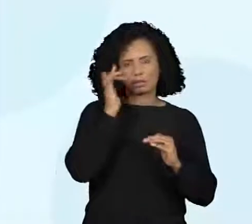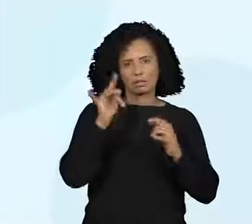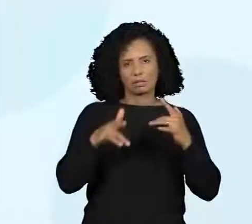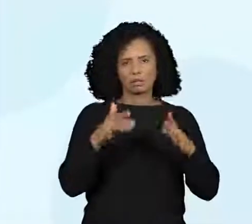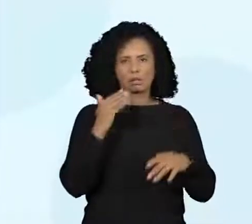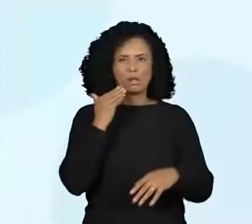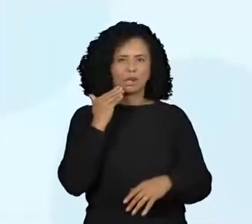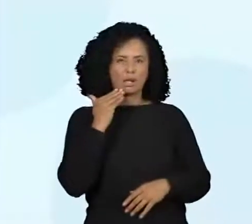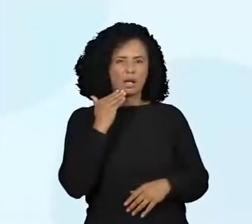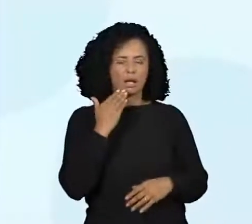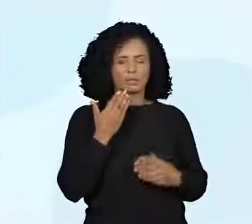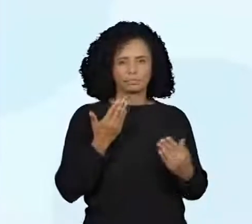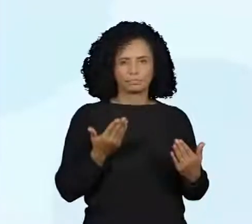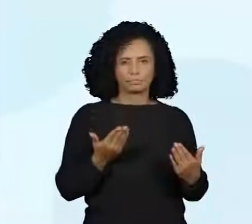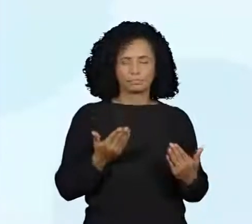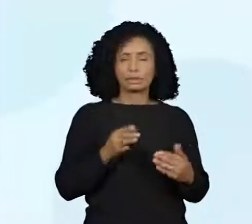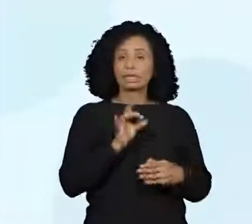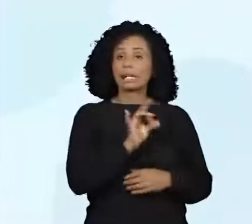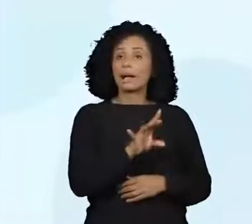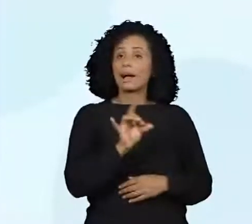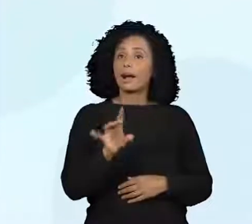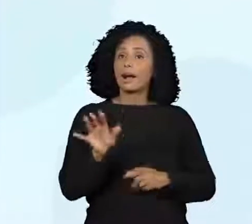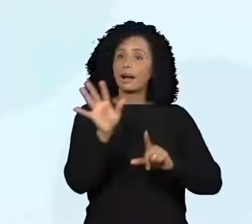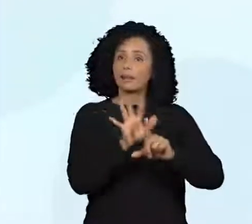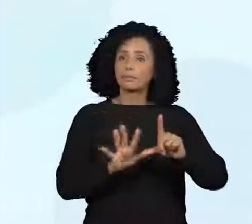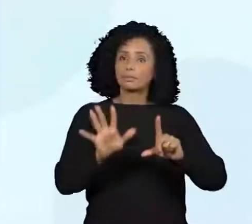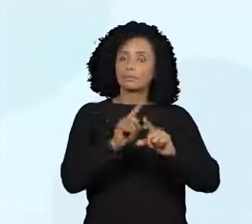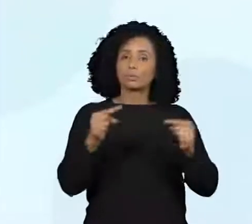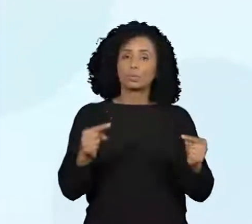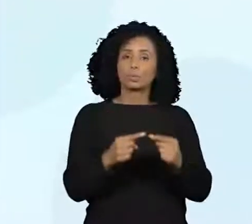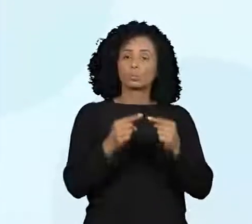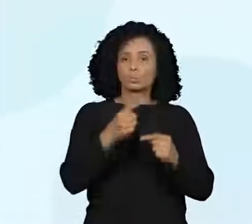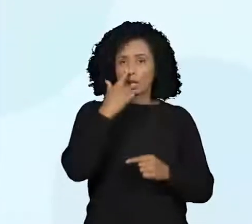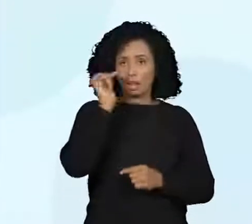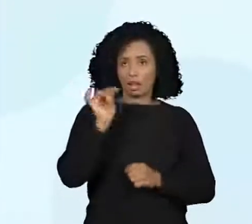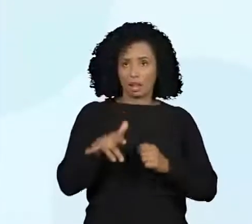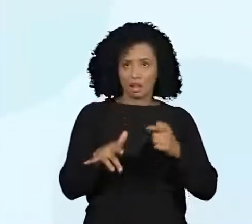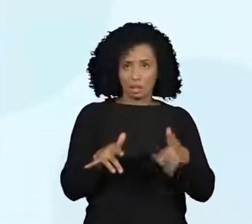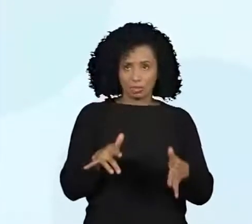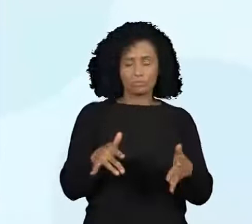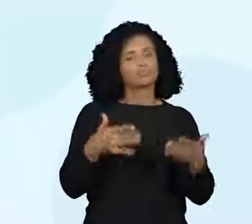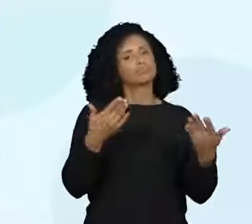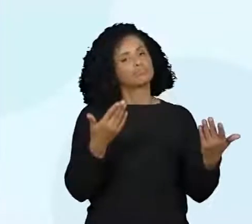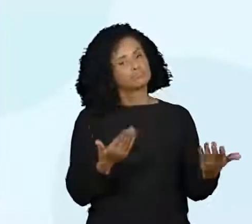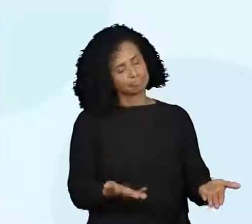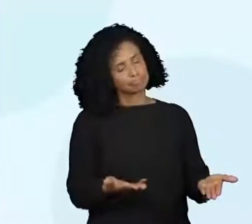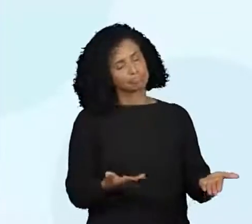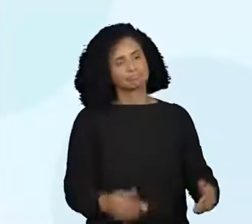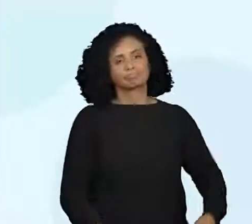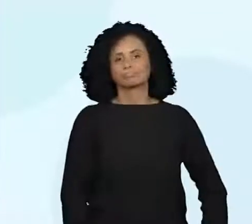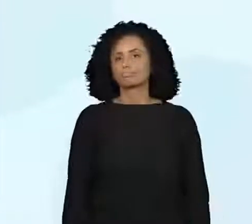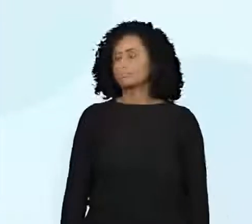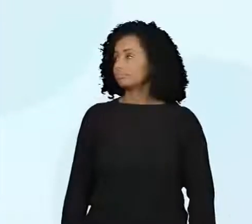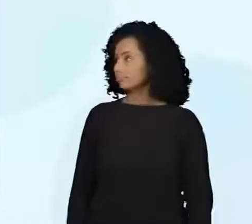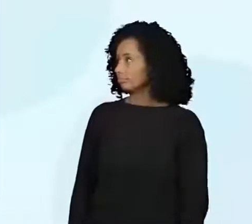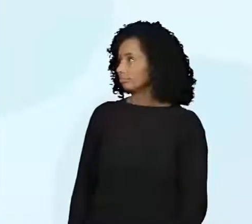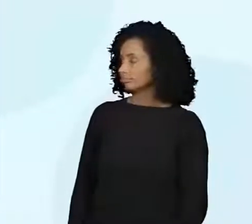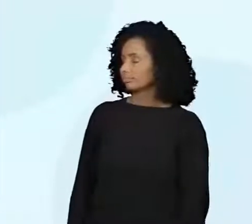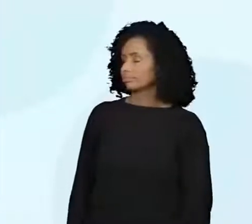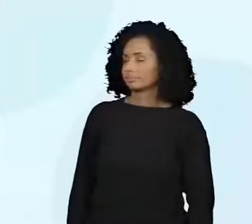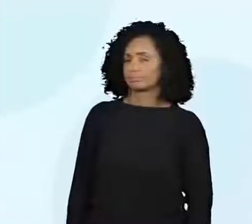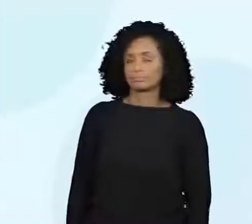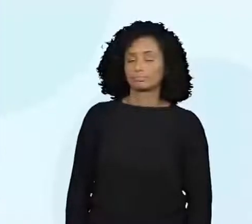imagens têm em comum a presença de lixo. Exatamente. Então as imagens têm em comum aí a presença de